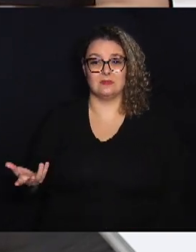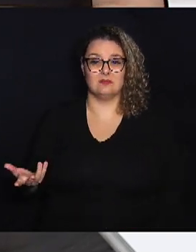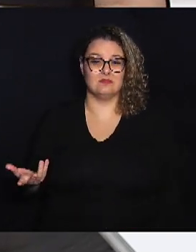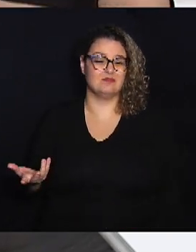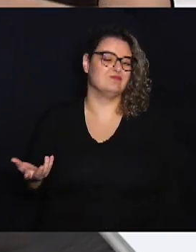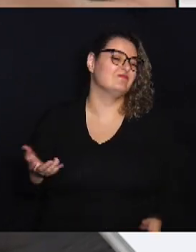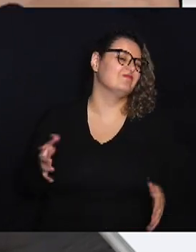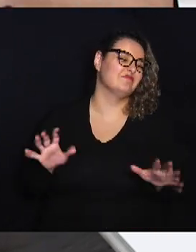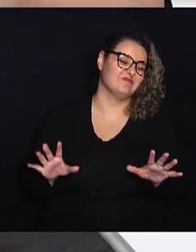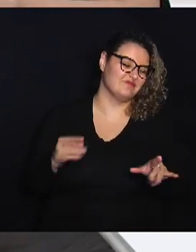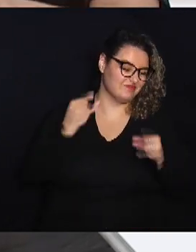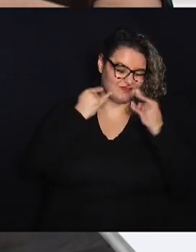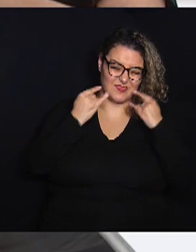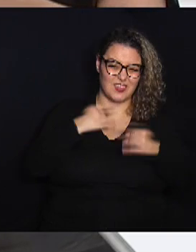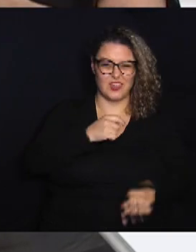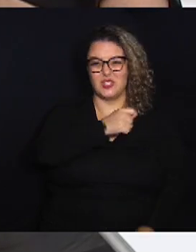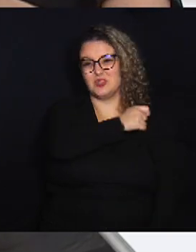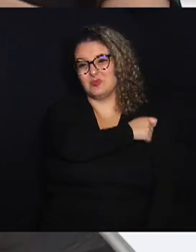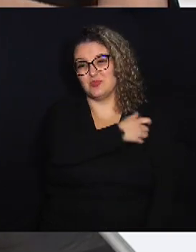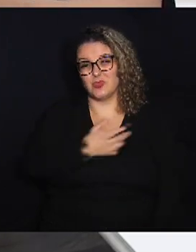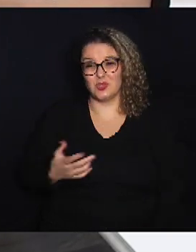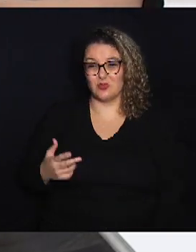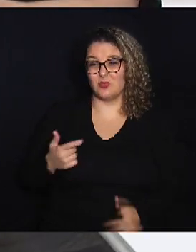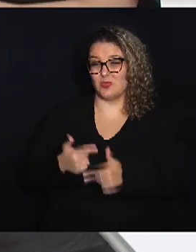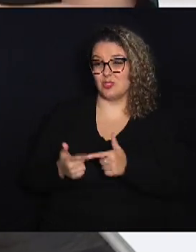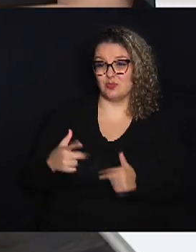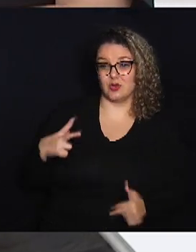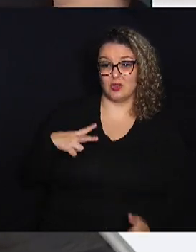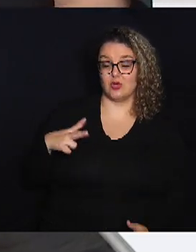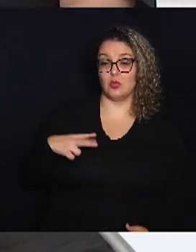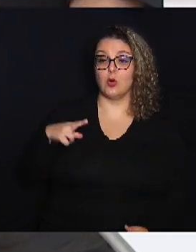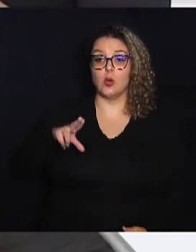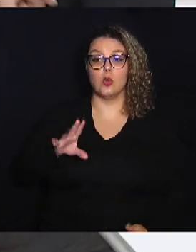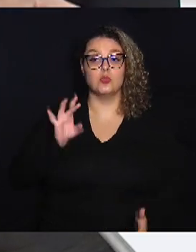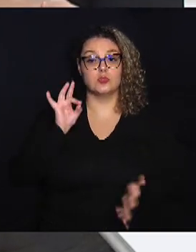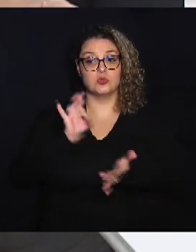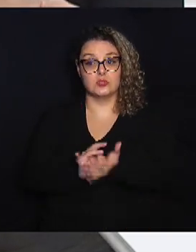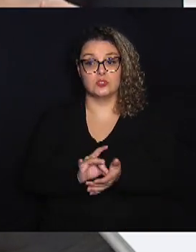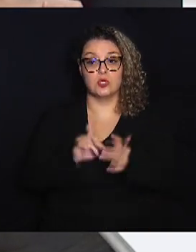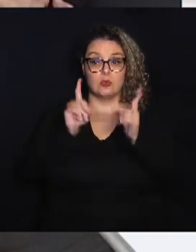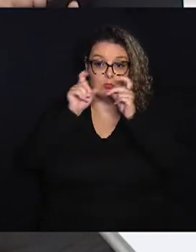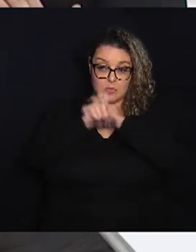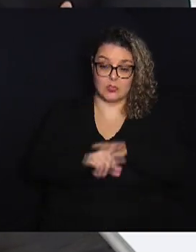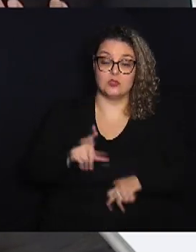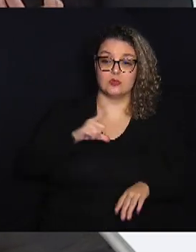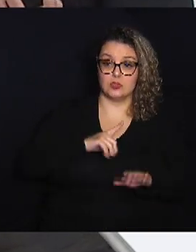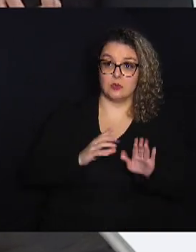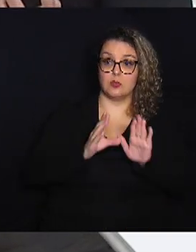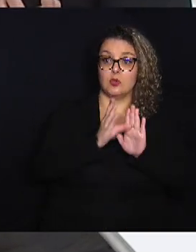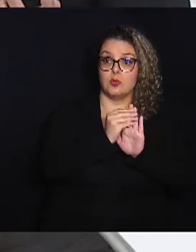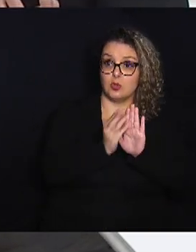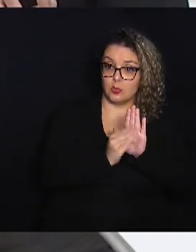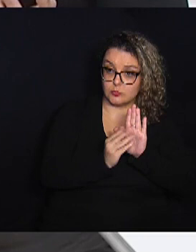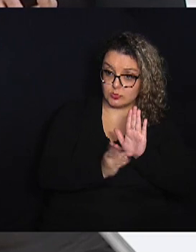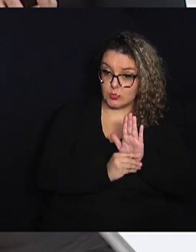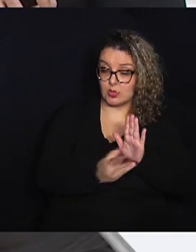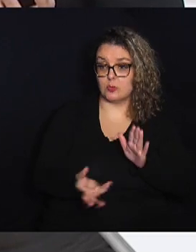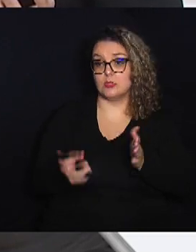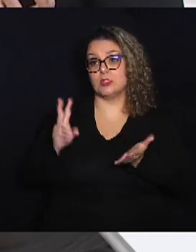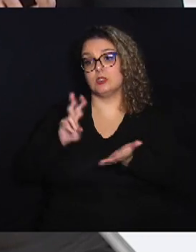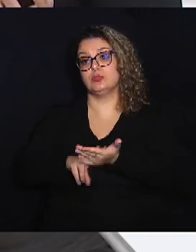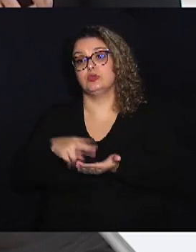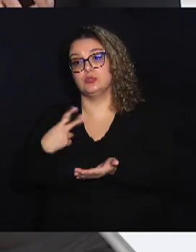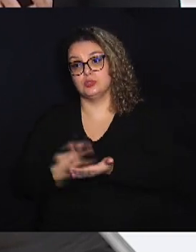não está tão interessado na aula por uma questão pessoal, ou de fato é uma dificuldade que ele traz e que se traduz